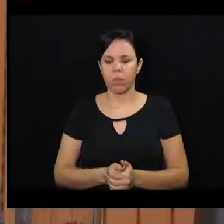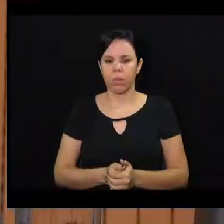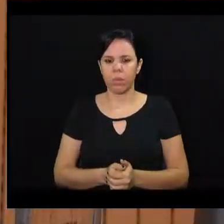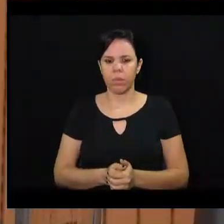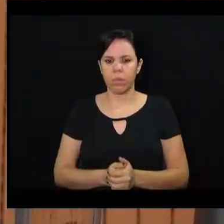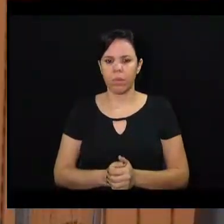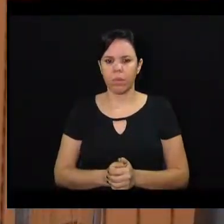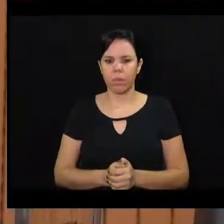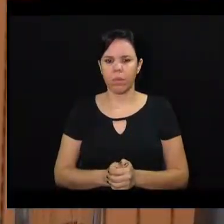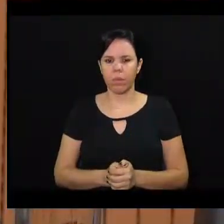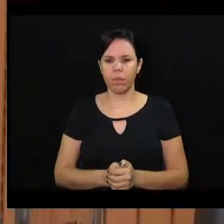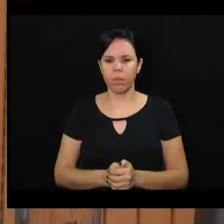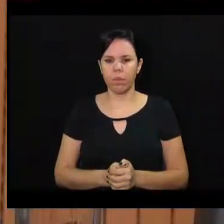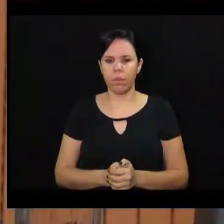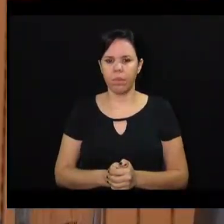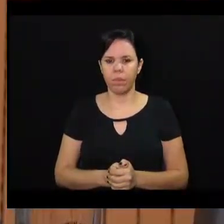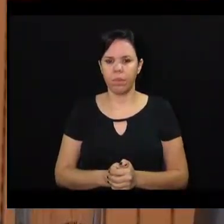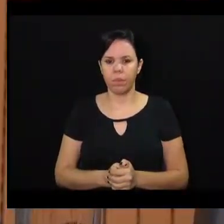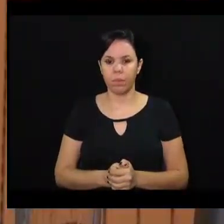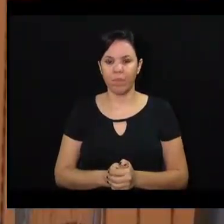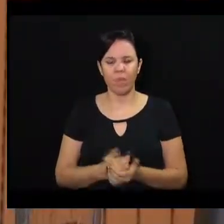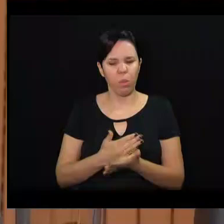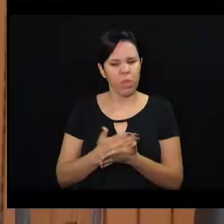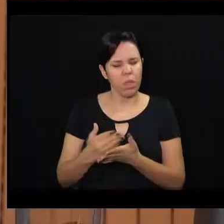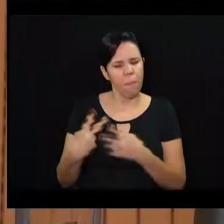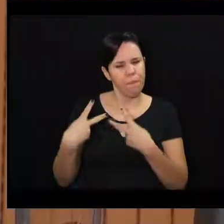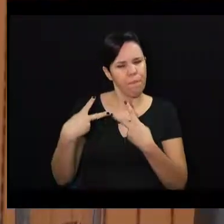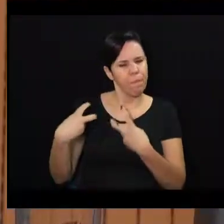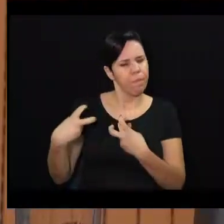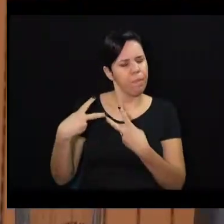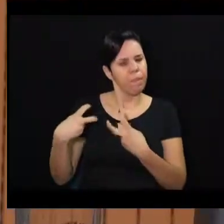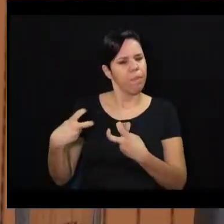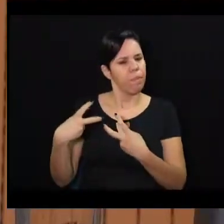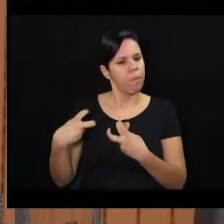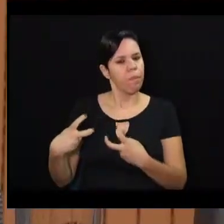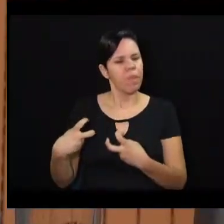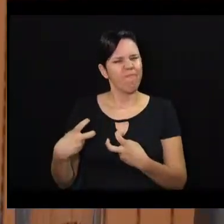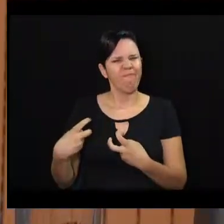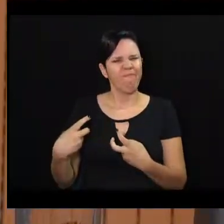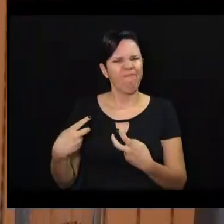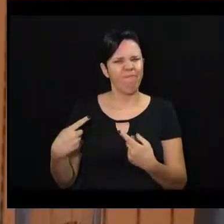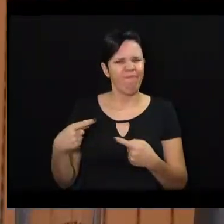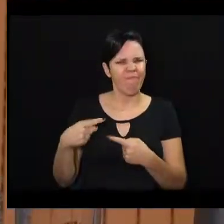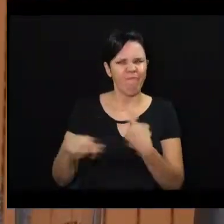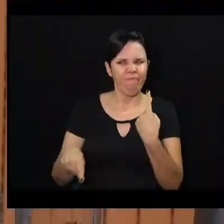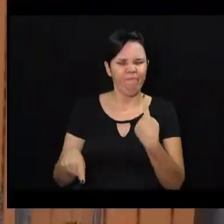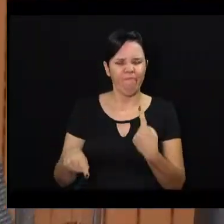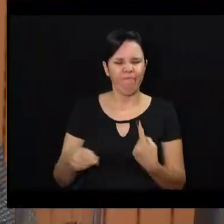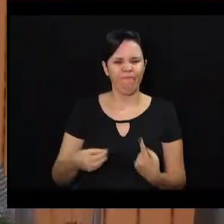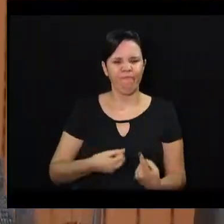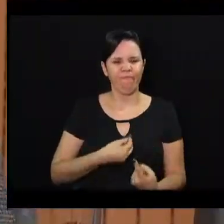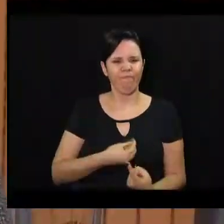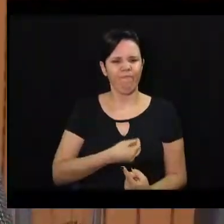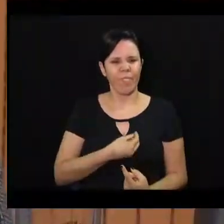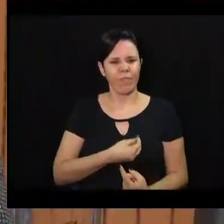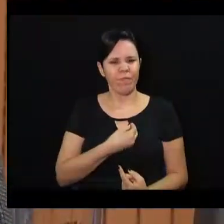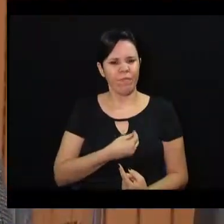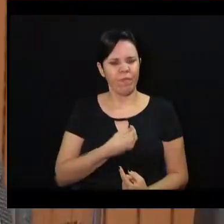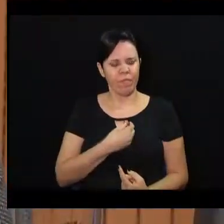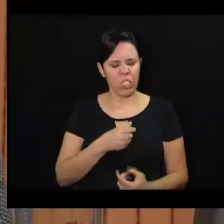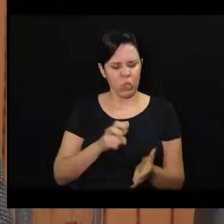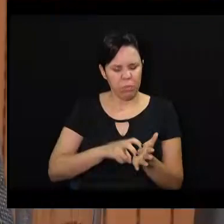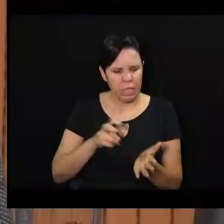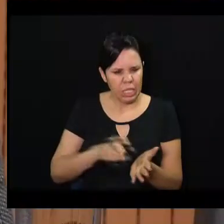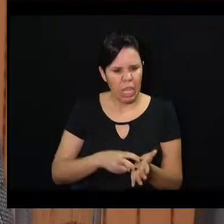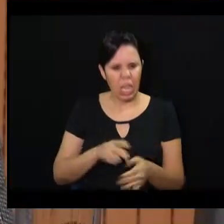aumentando e comecei a perceber que tinha algo de errado, que estava tomando até de manhã,